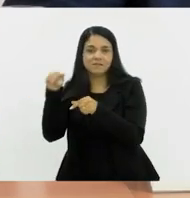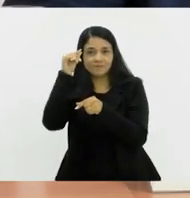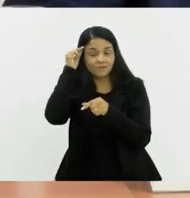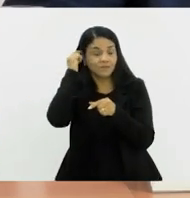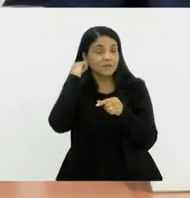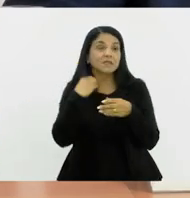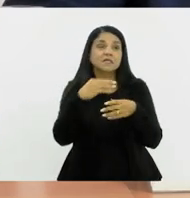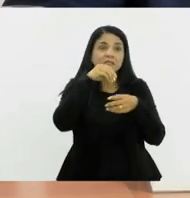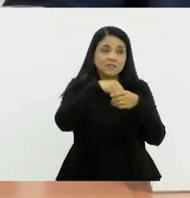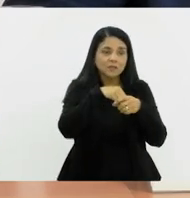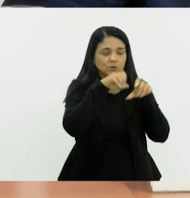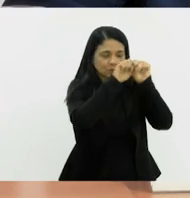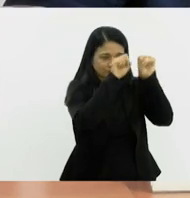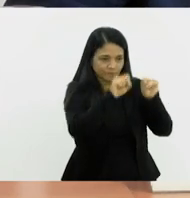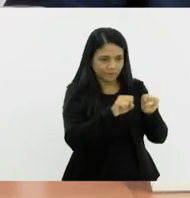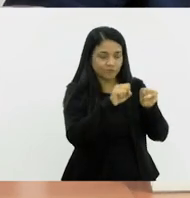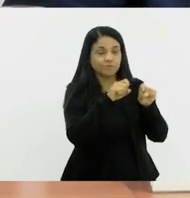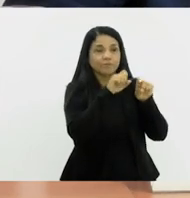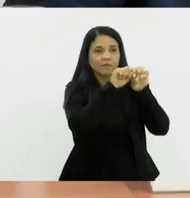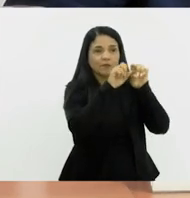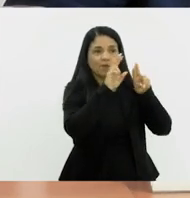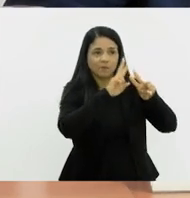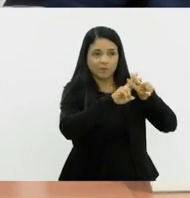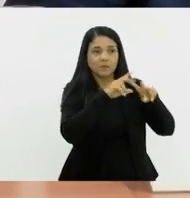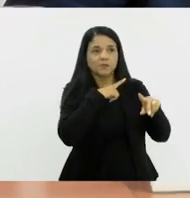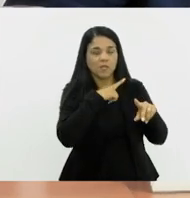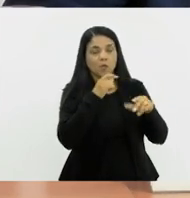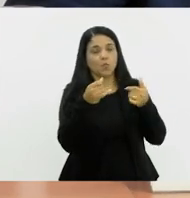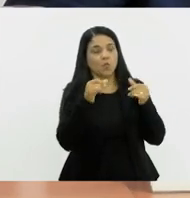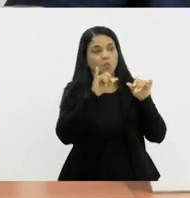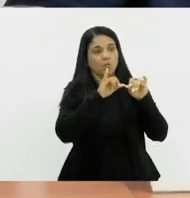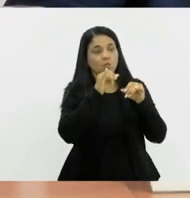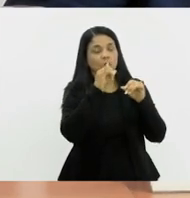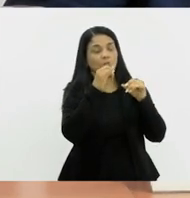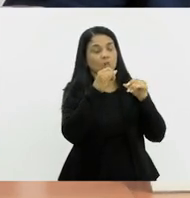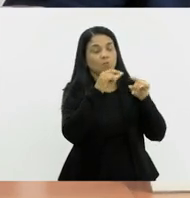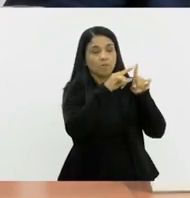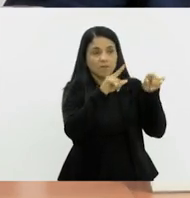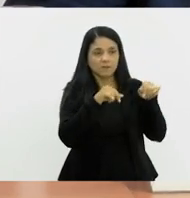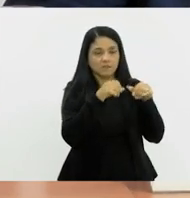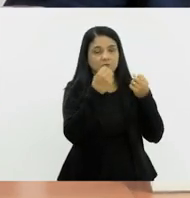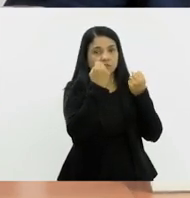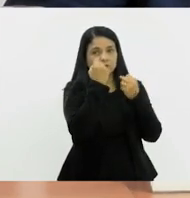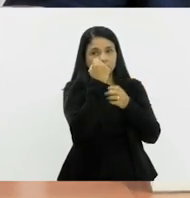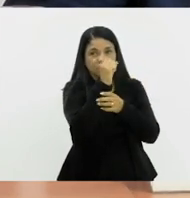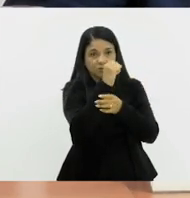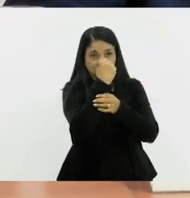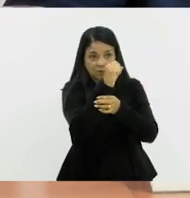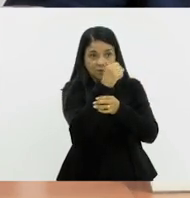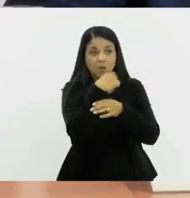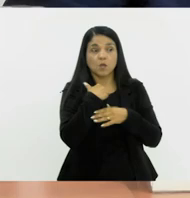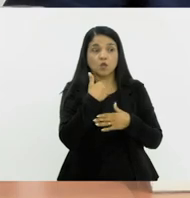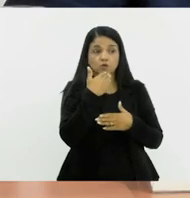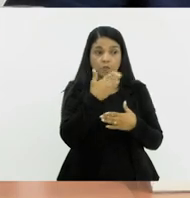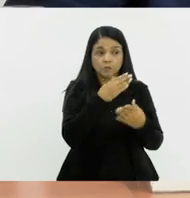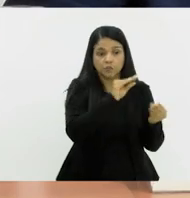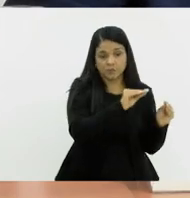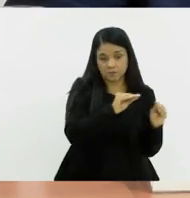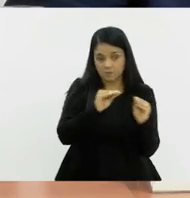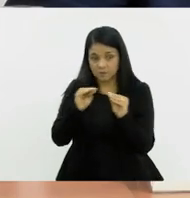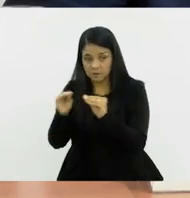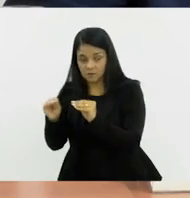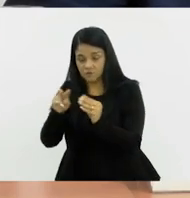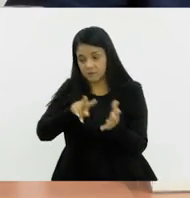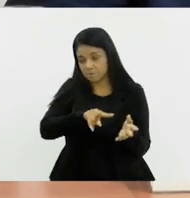de fisioterapia. Né? Eu já pedi para esse ambulatório, que tinha uma produtividade PIF, ser transferido para uma unidade onde tem